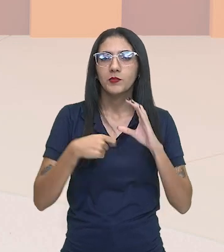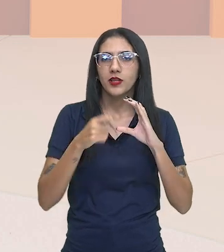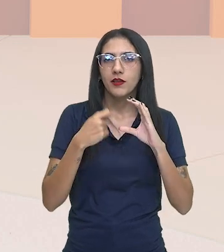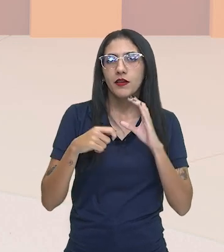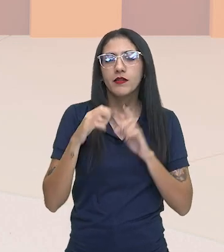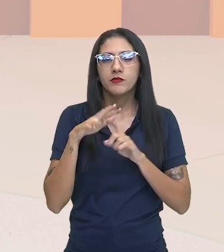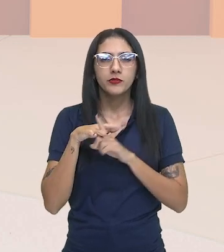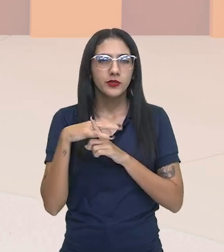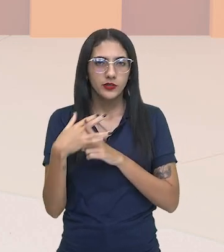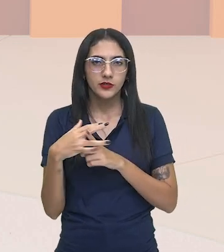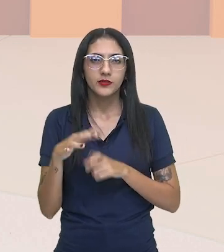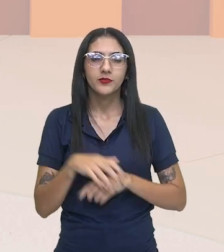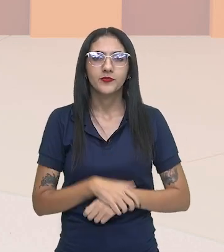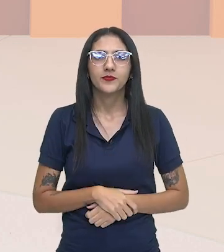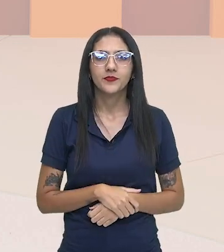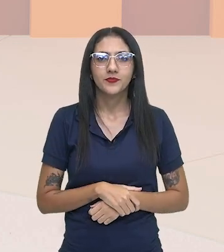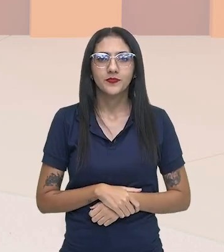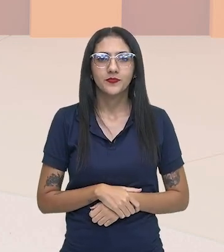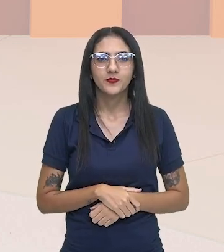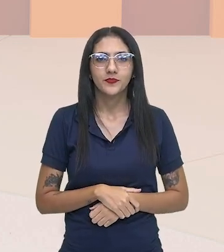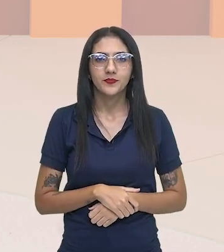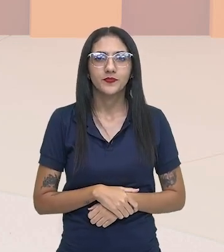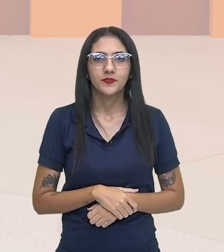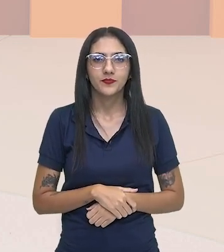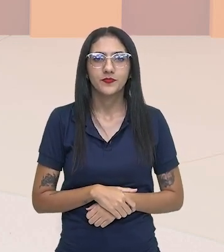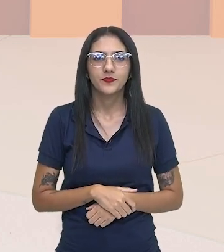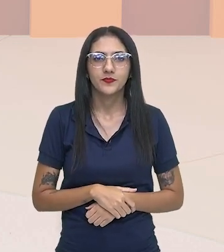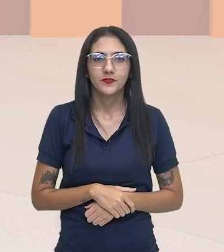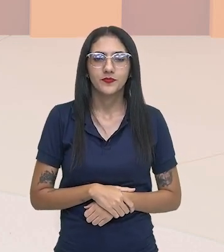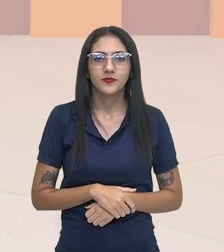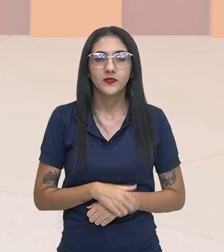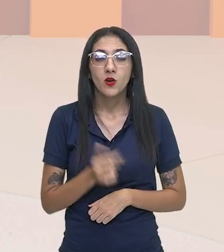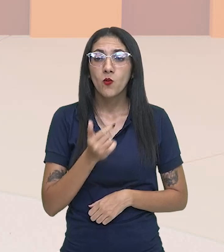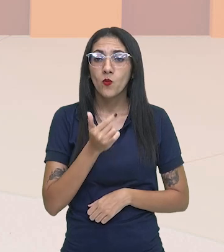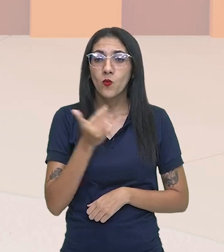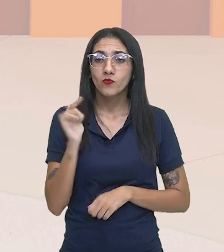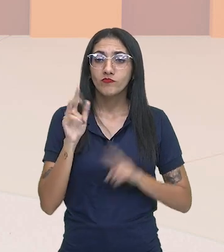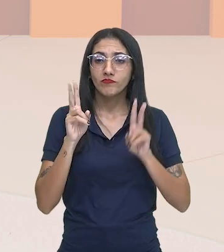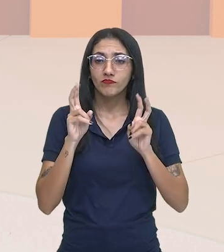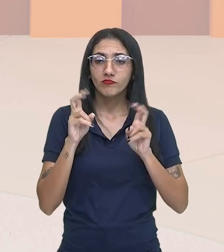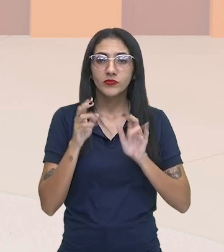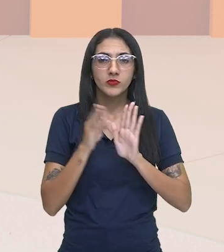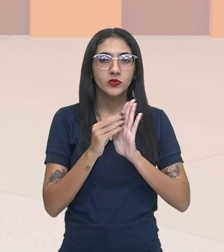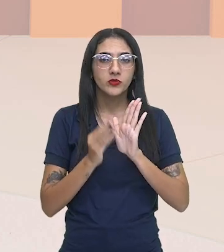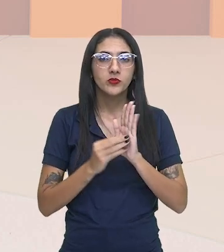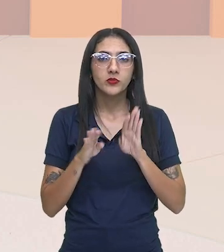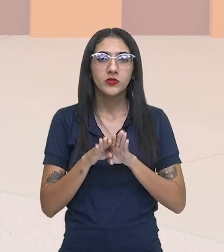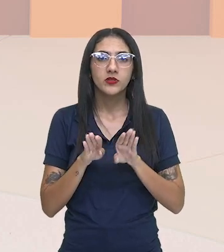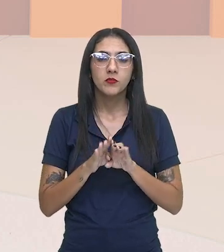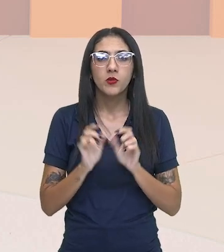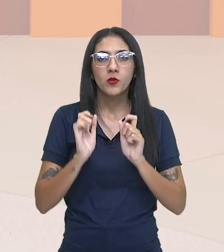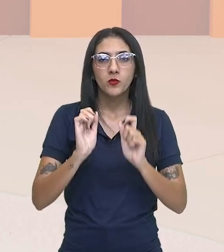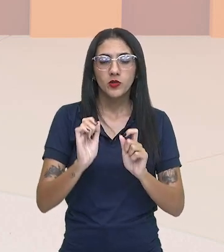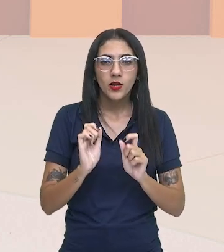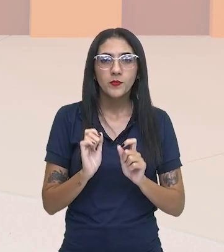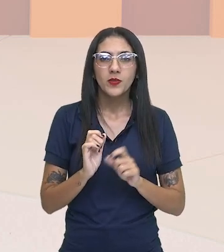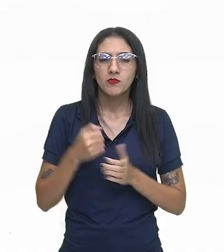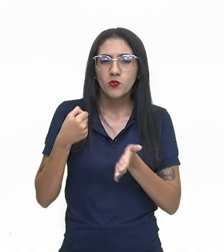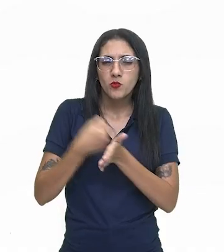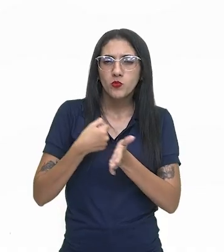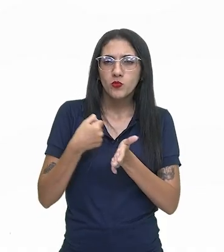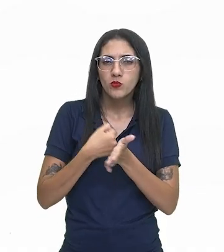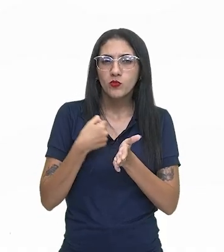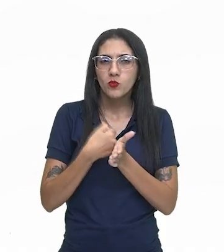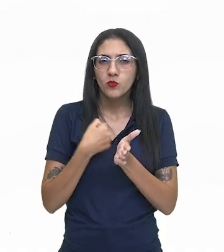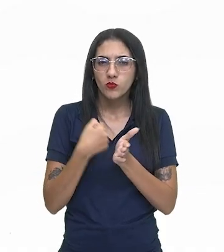socialista, etc. E aí vamos passar para um outro tema que foi trabalhado na nossa aula, que é a questão do reconhecimento, a luta pelo